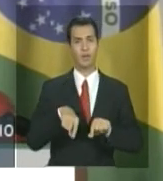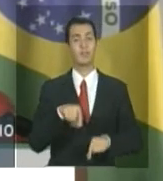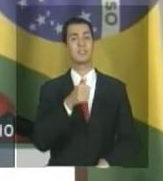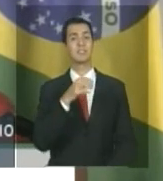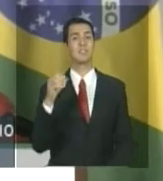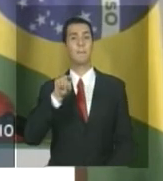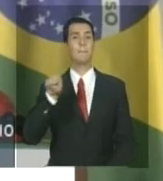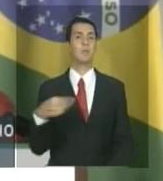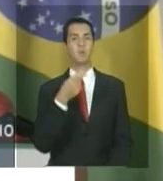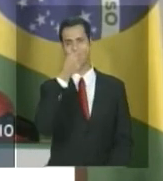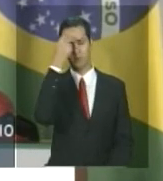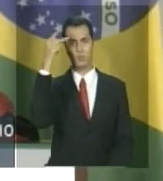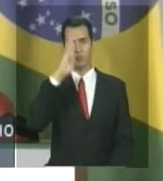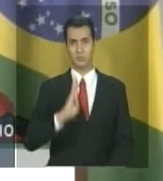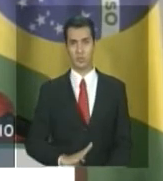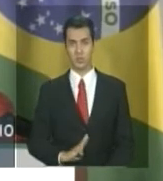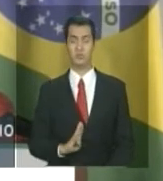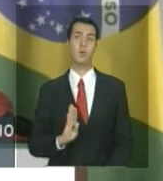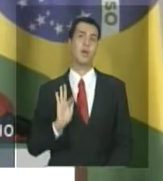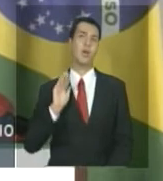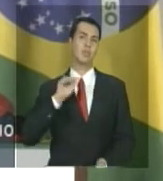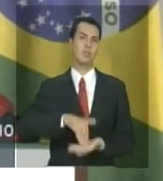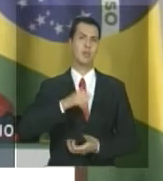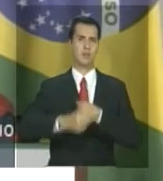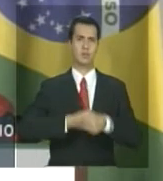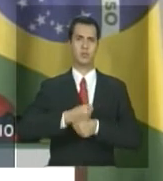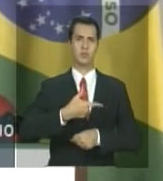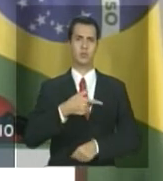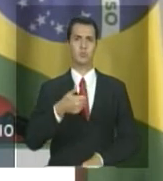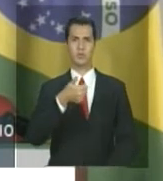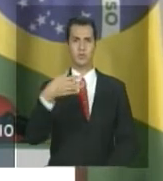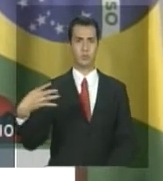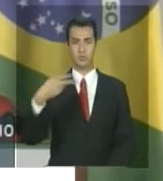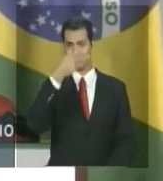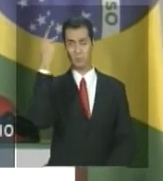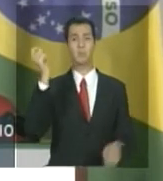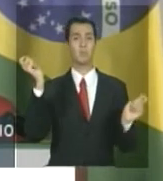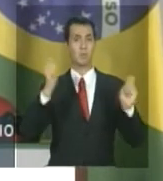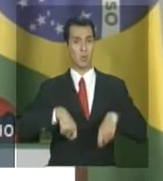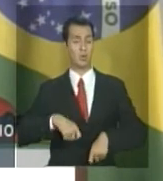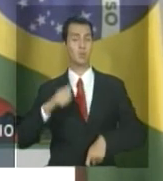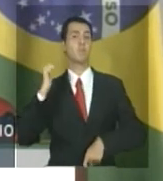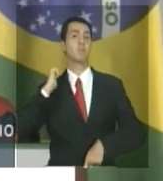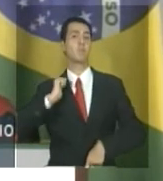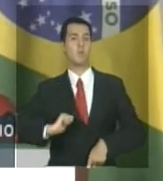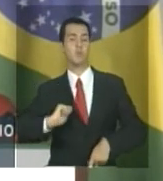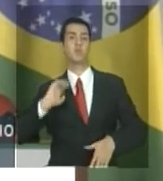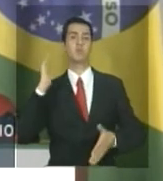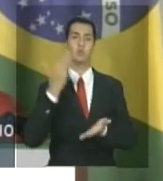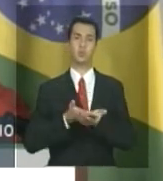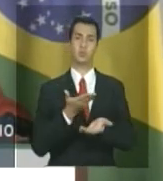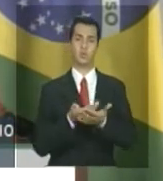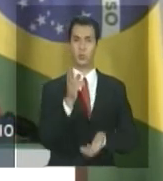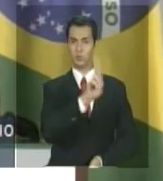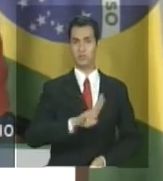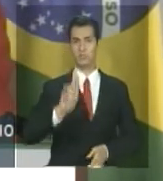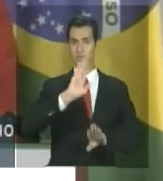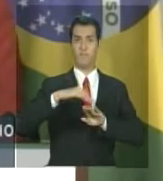até 2014, bolsas de estudo e projetos de pesquisa, tanto